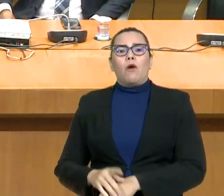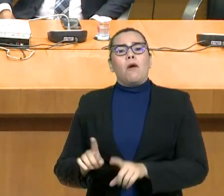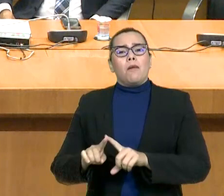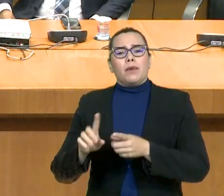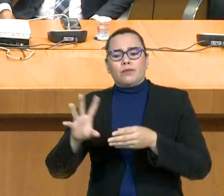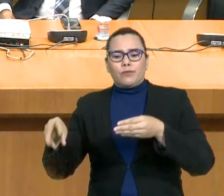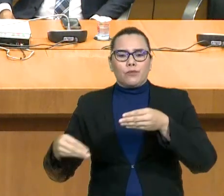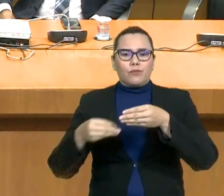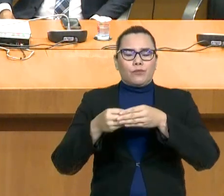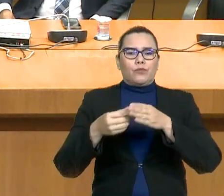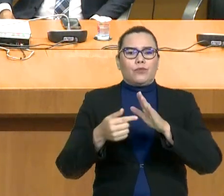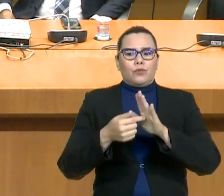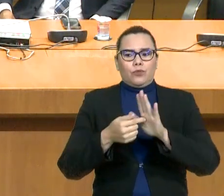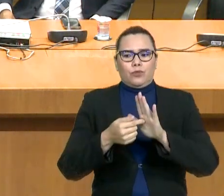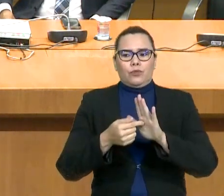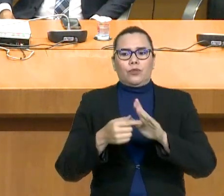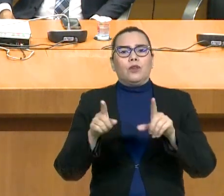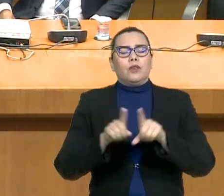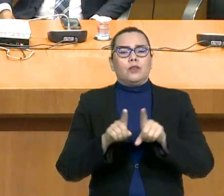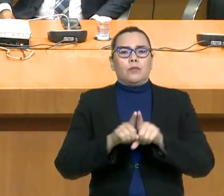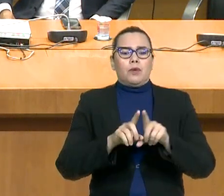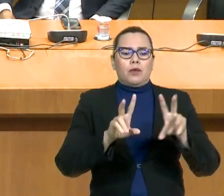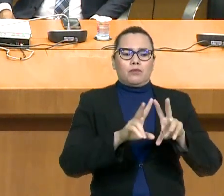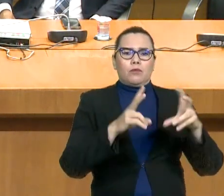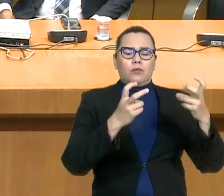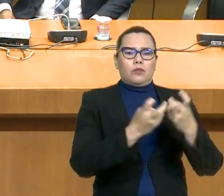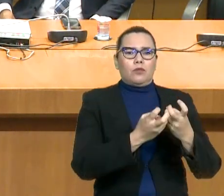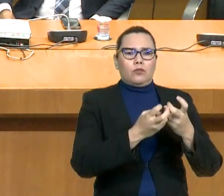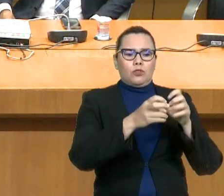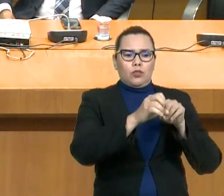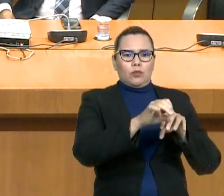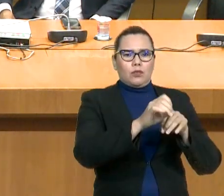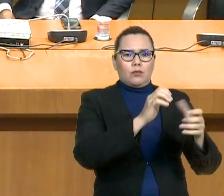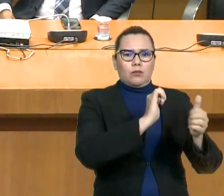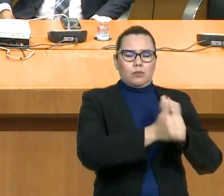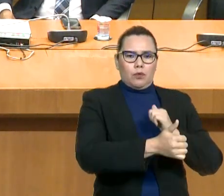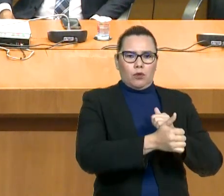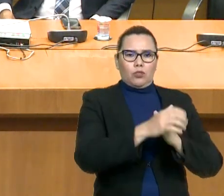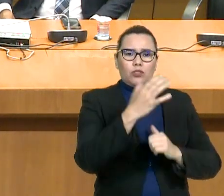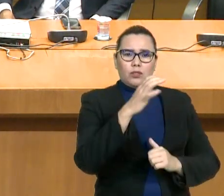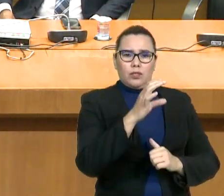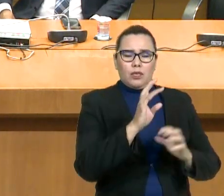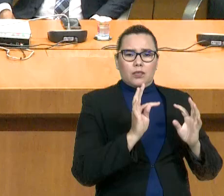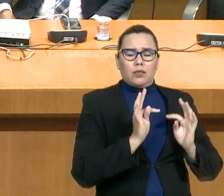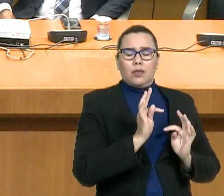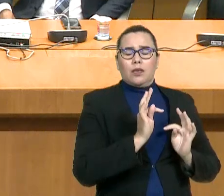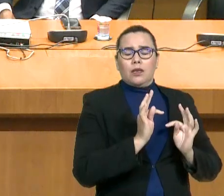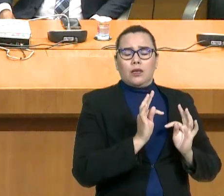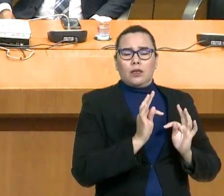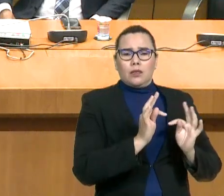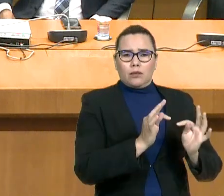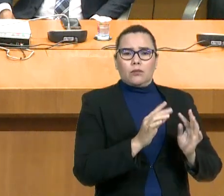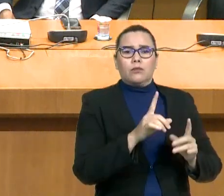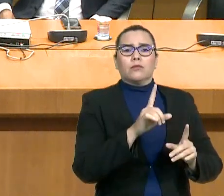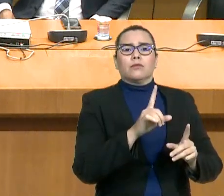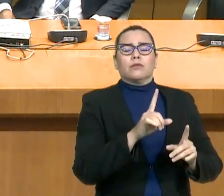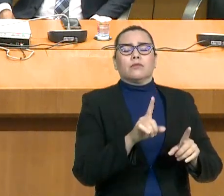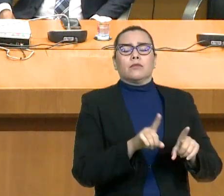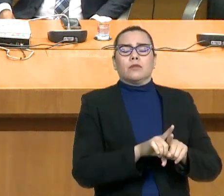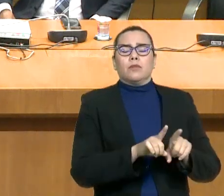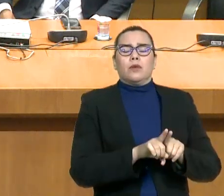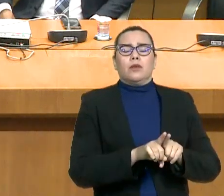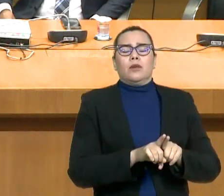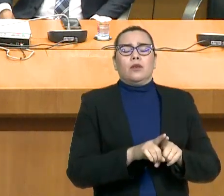Educação, Cultura, Desporto, Ciência e Tecnologia, relator, deputado Zé Inácio, nosso vice-líder do governo.